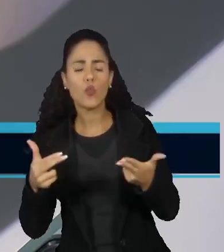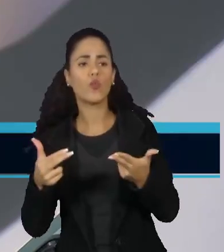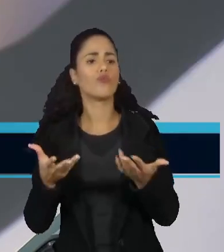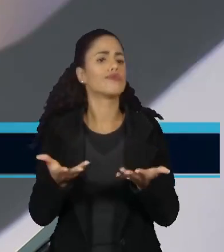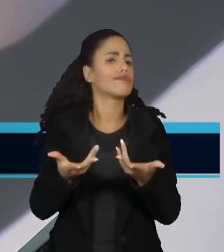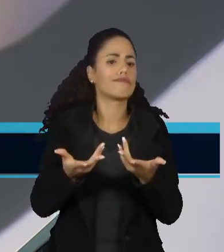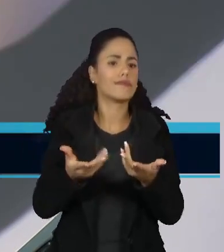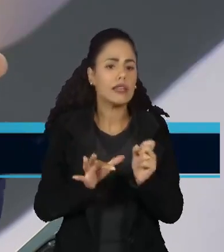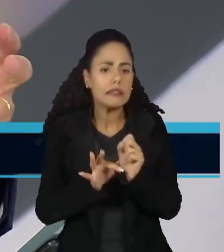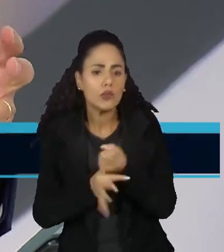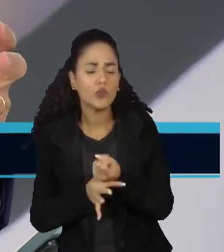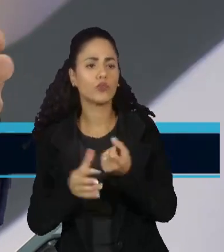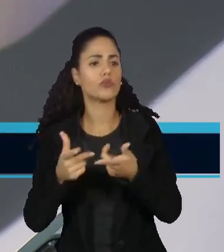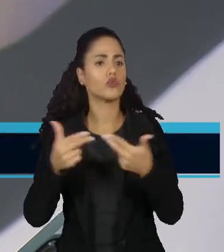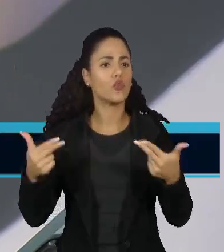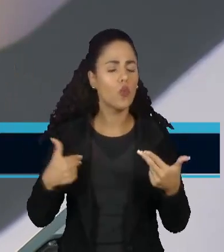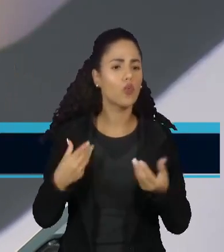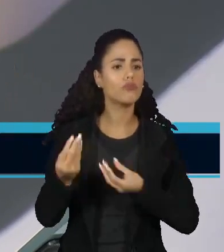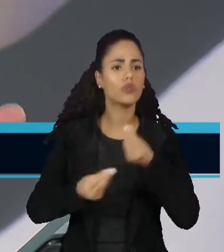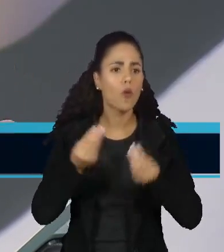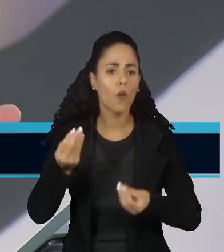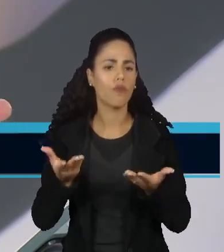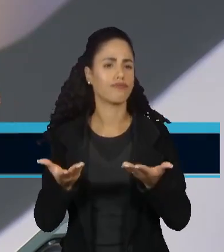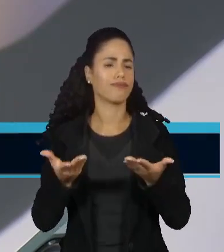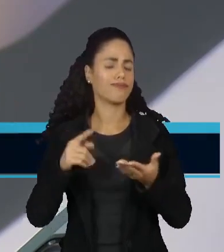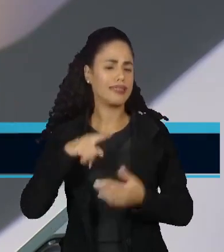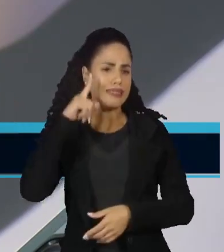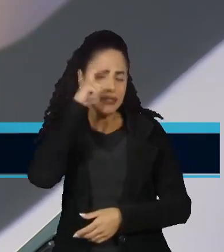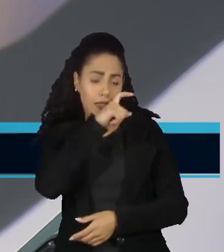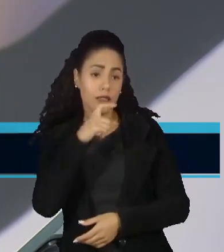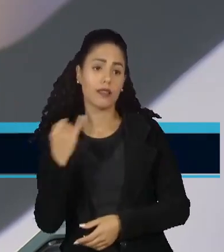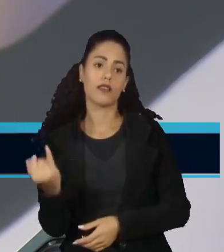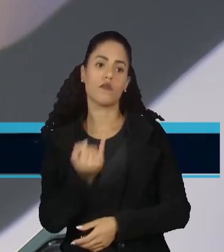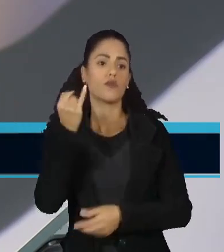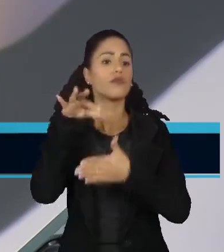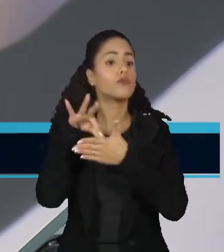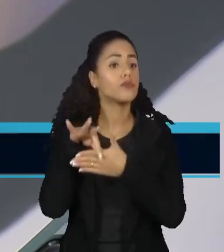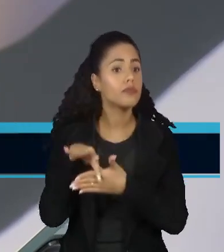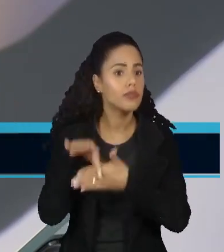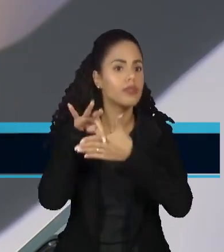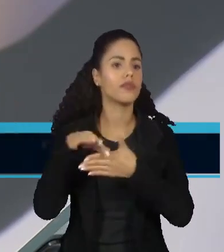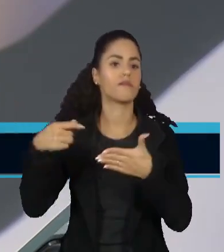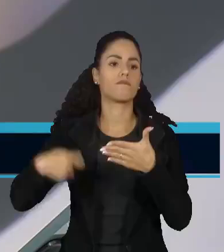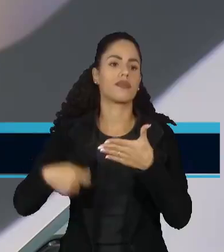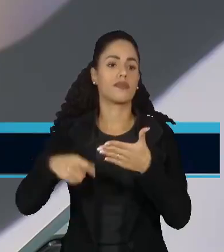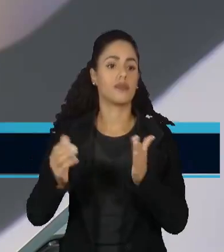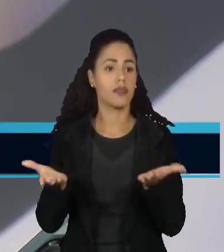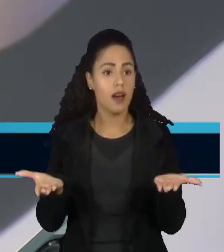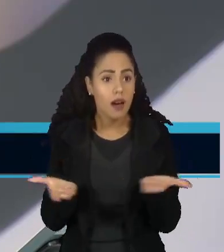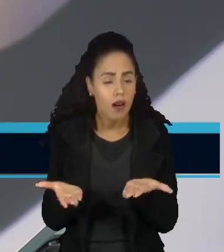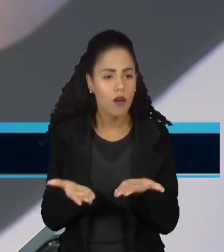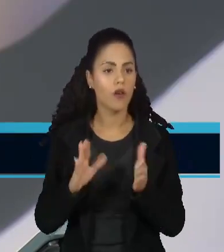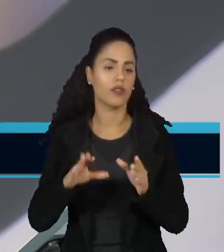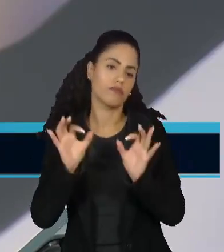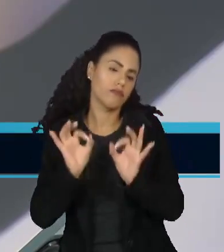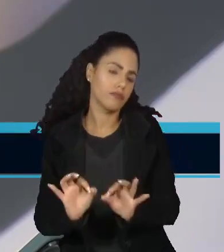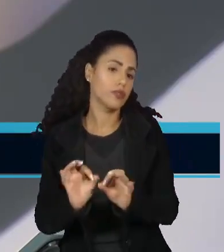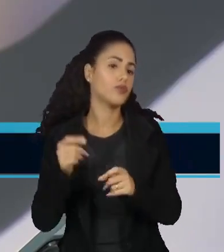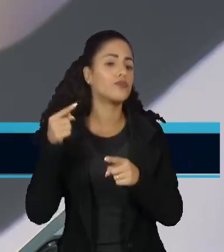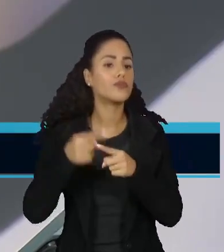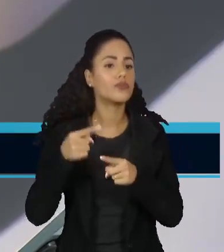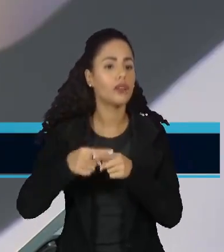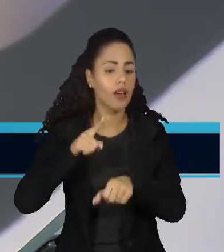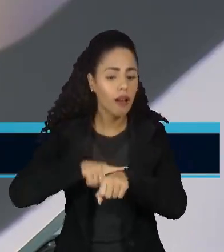de divisão de blocos, e é muito importante uma liderança no mundo nesse momento, exatamente no momento